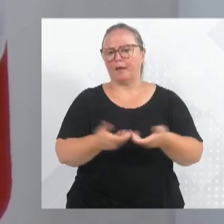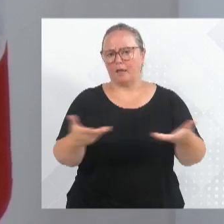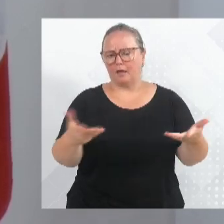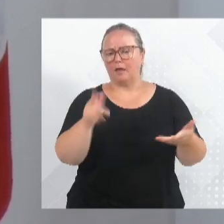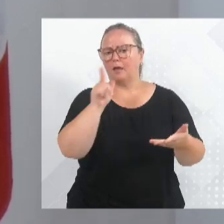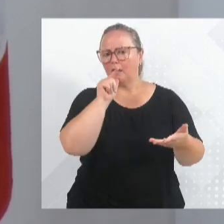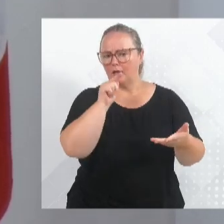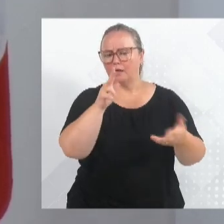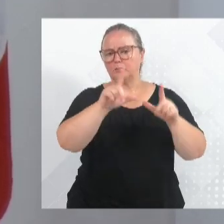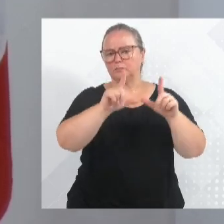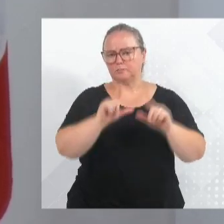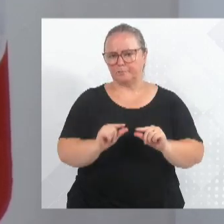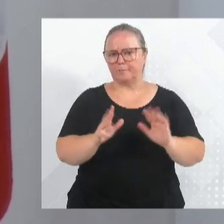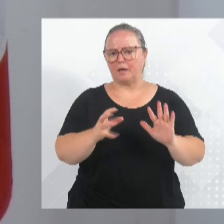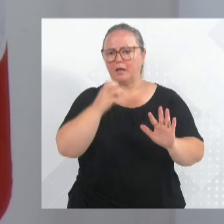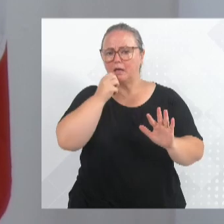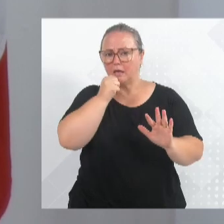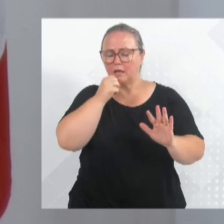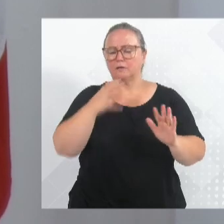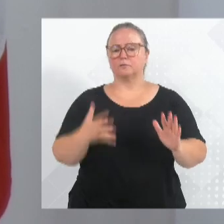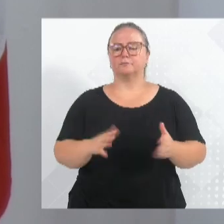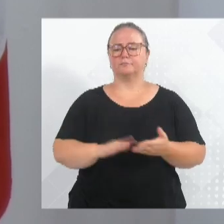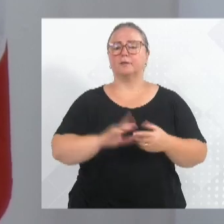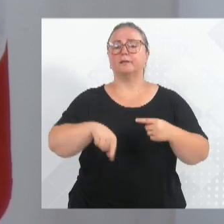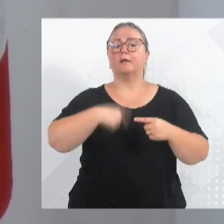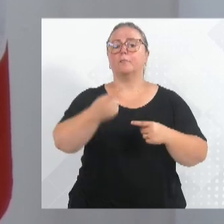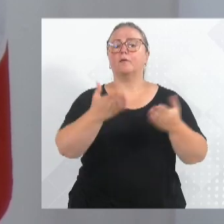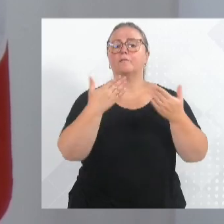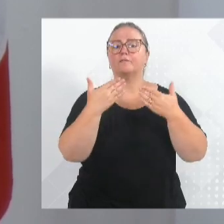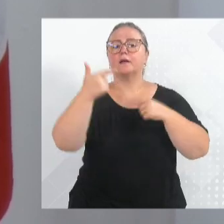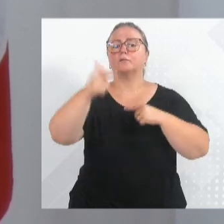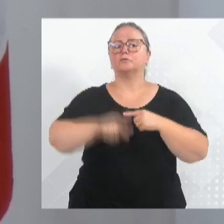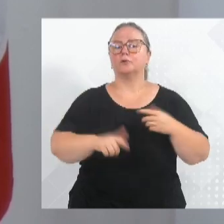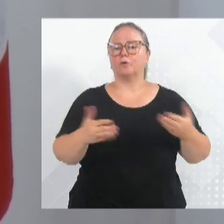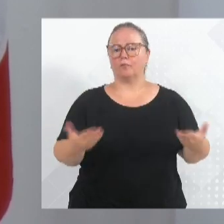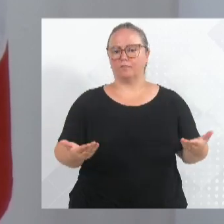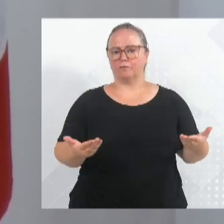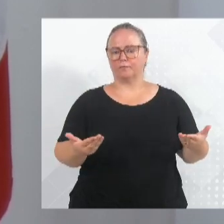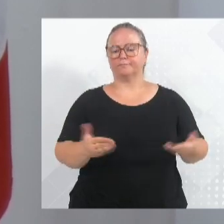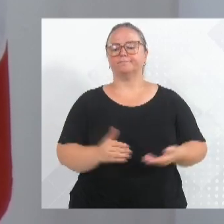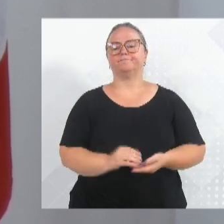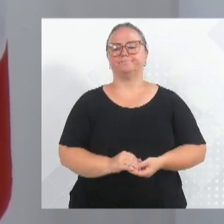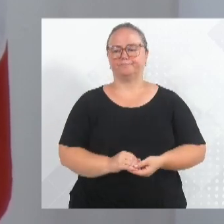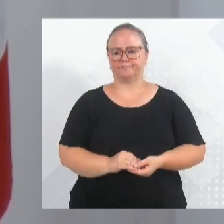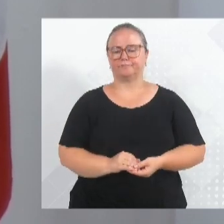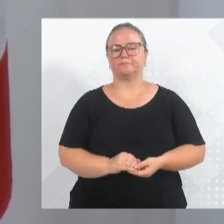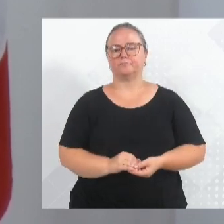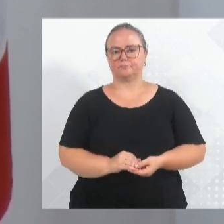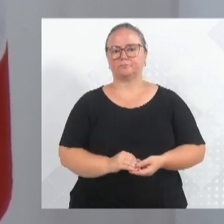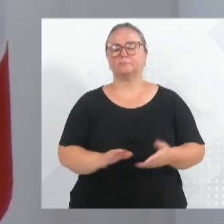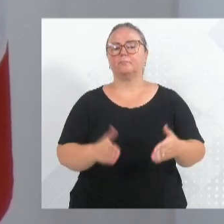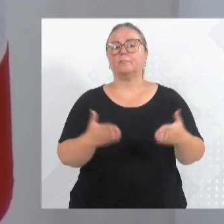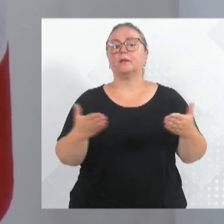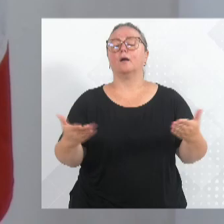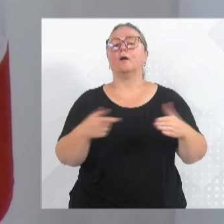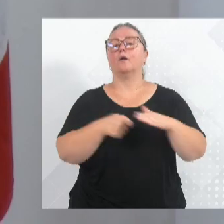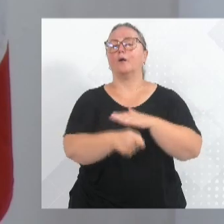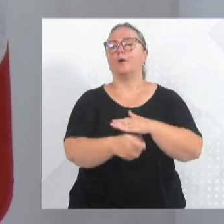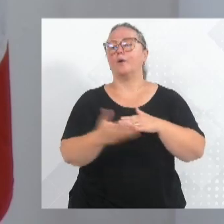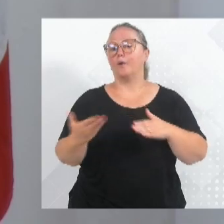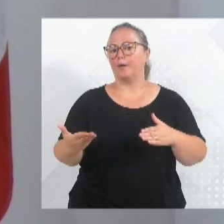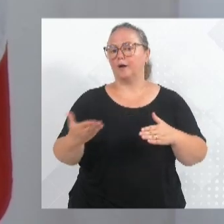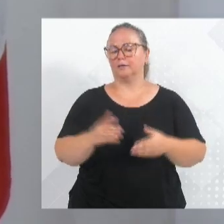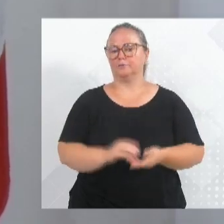menor, tá? Mas vai chegar novamente o verão. Então, quando será realmente implantado esses novos investimentos da cidade de Blumenau?